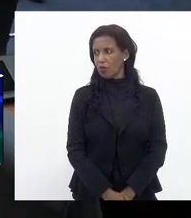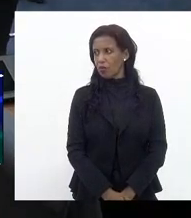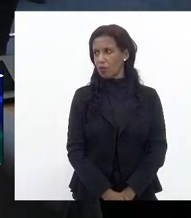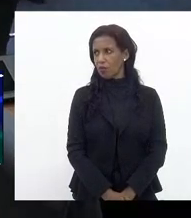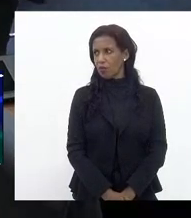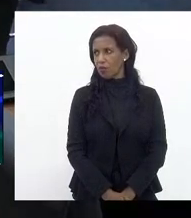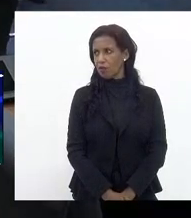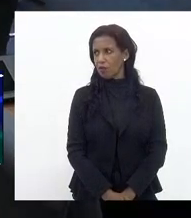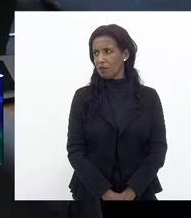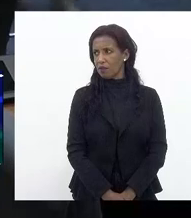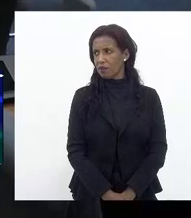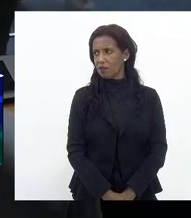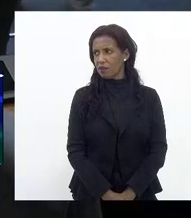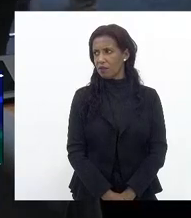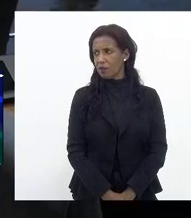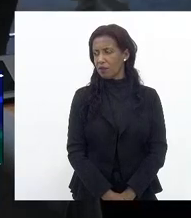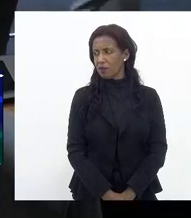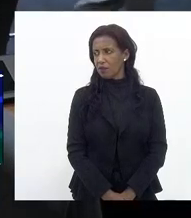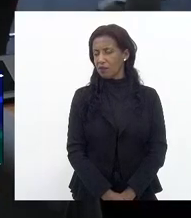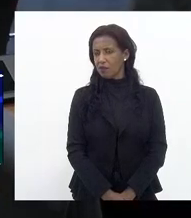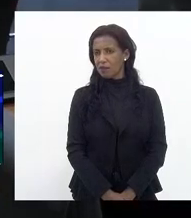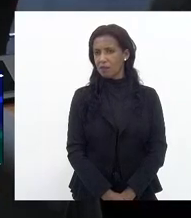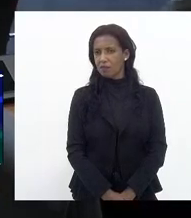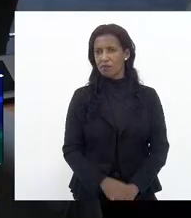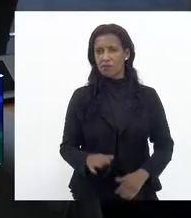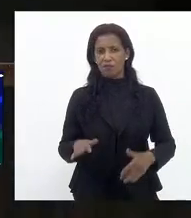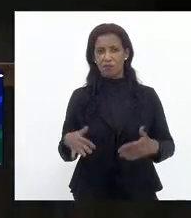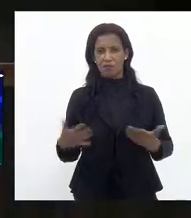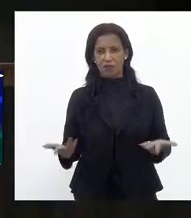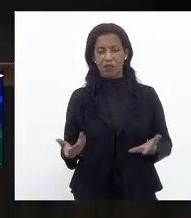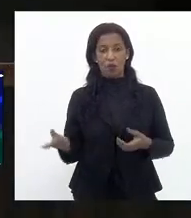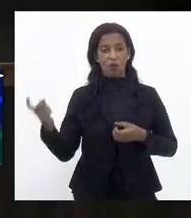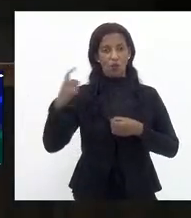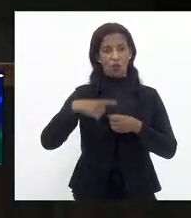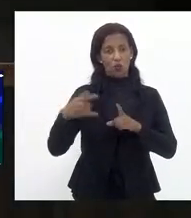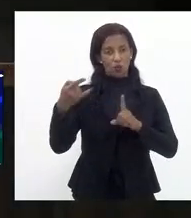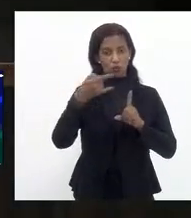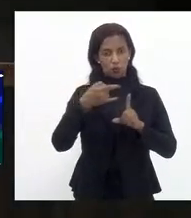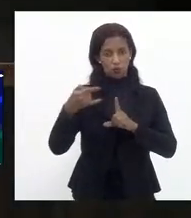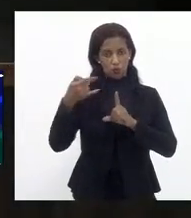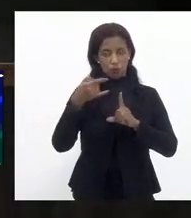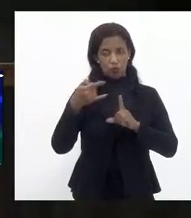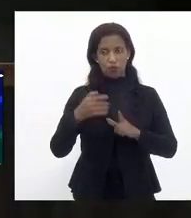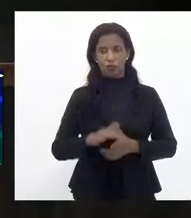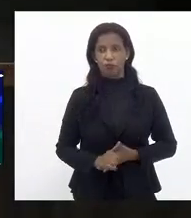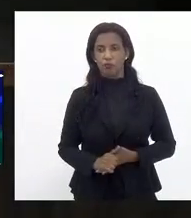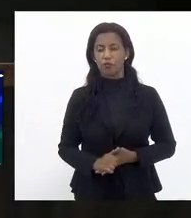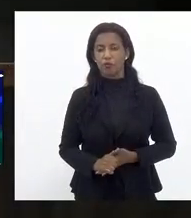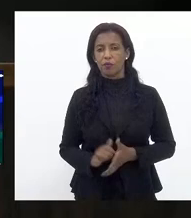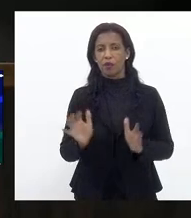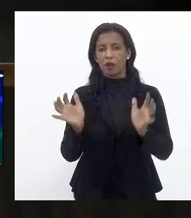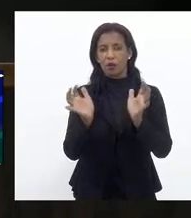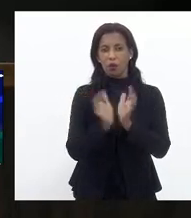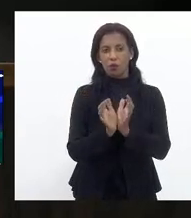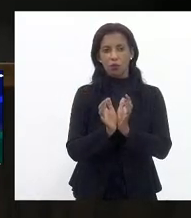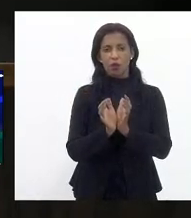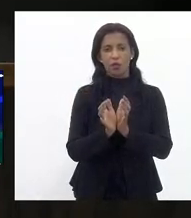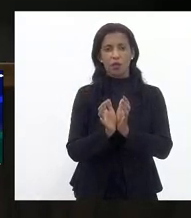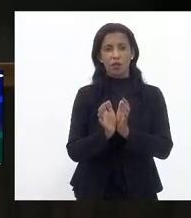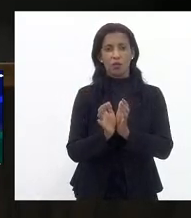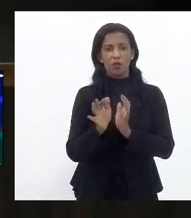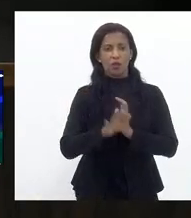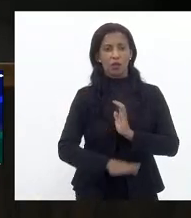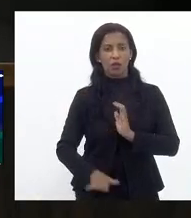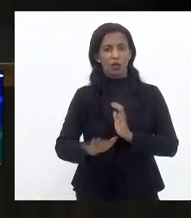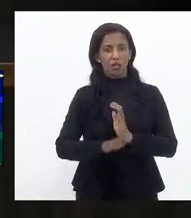Ok. Acho que vai bem. Então, agora sim, voltou meu Zoom. Pela Comissão de Assuntos da Criança e do Adolescente e do